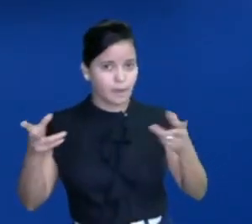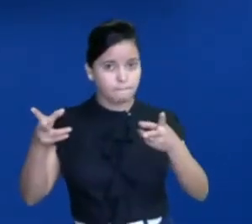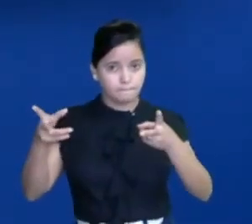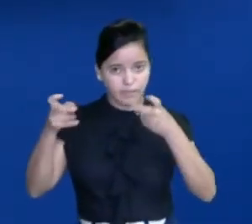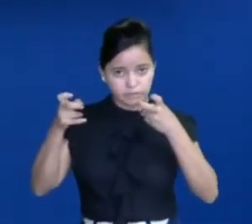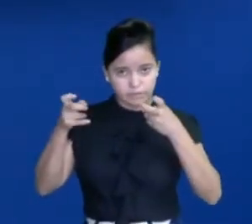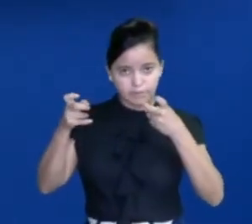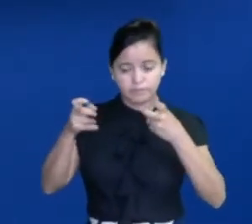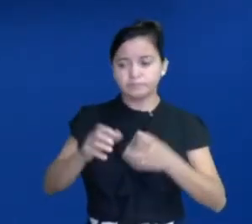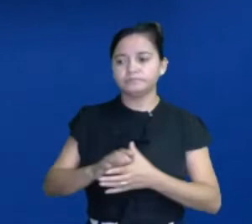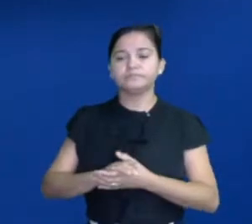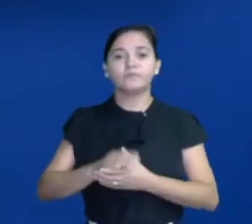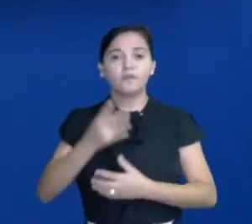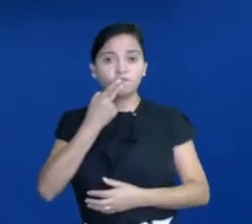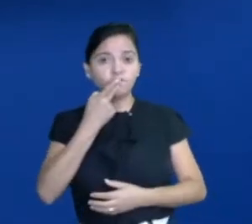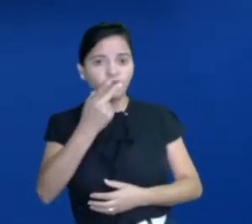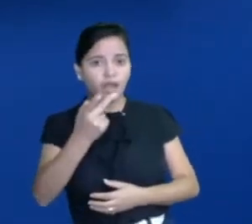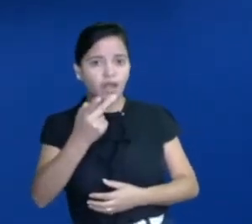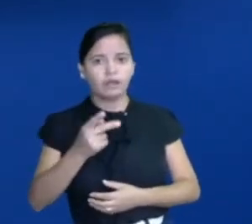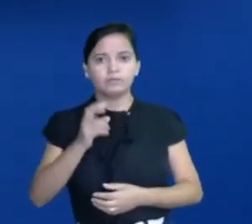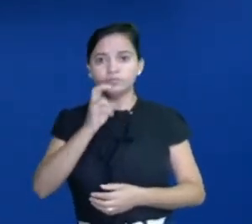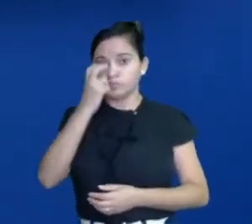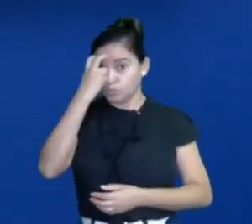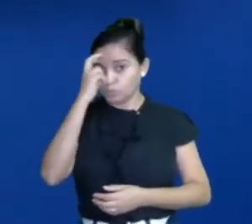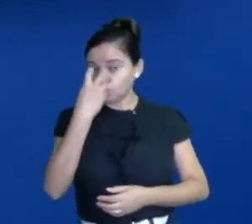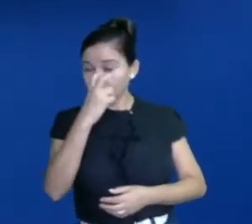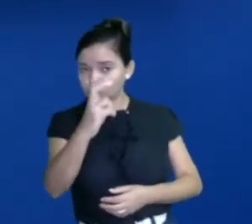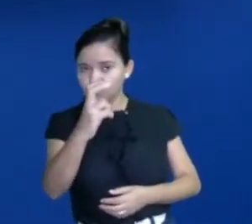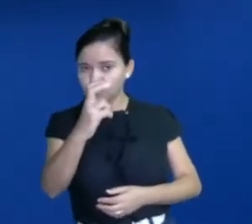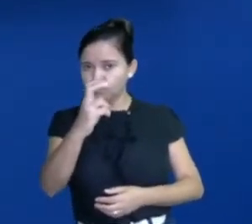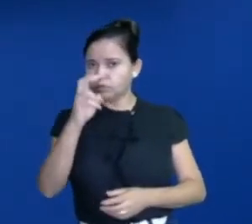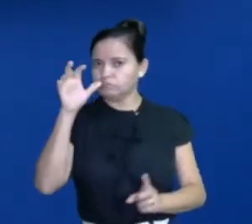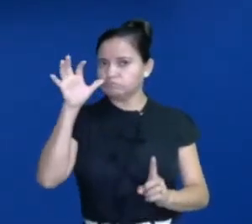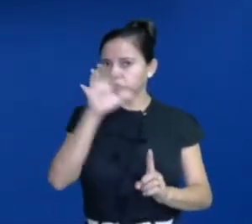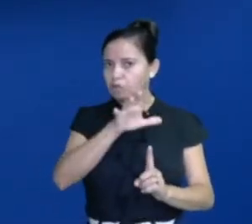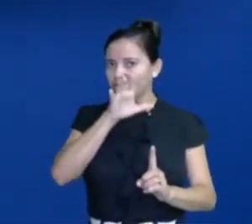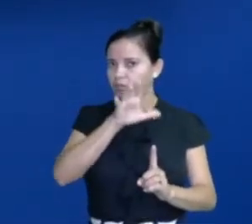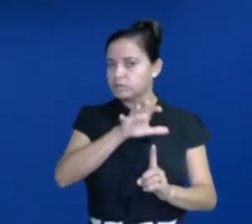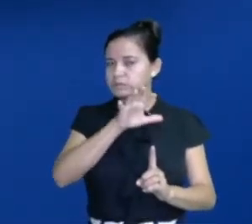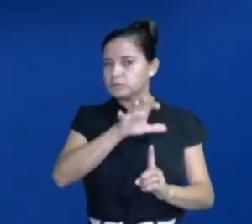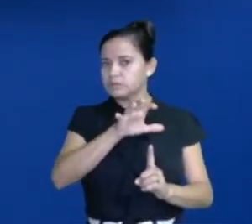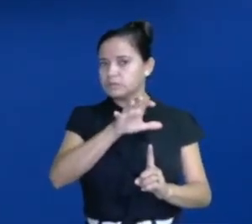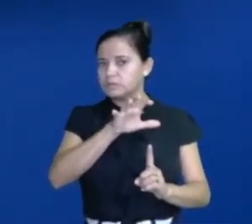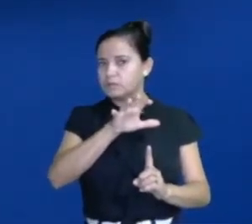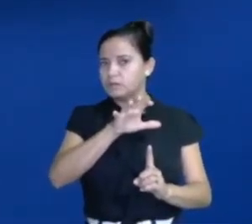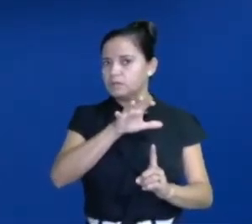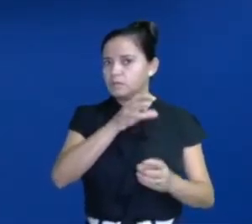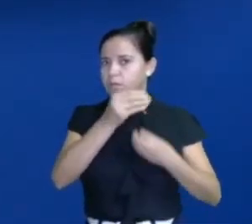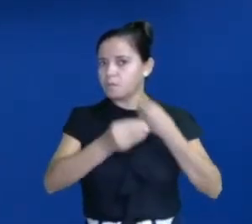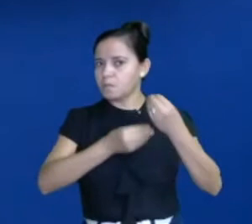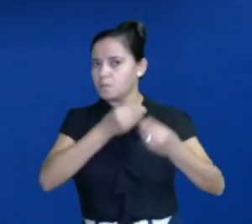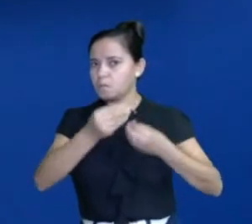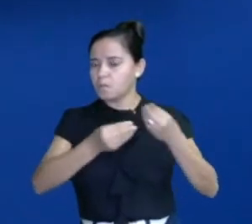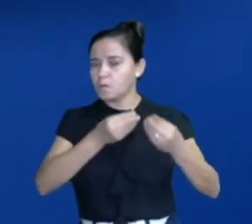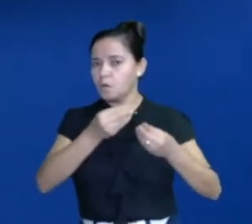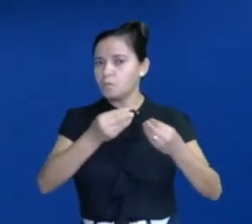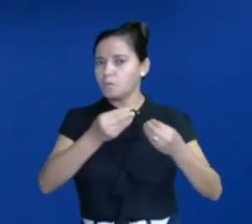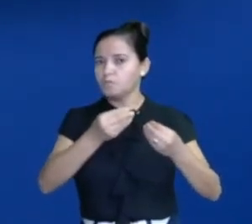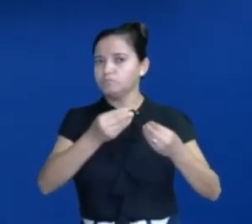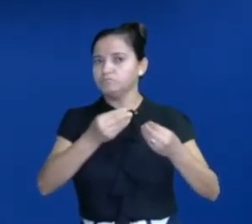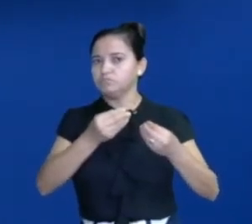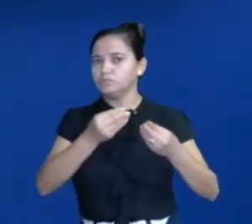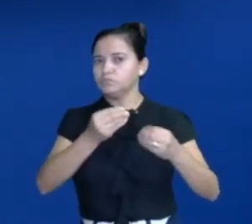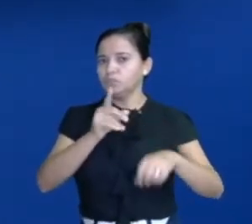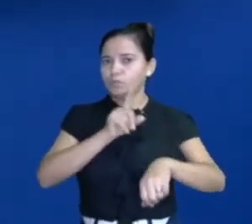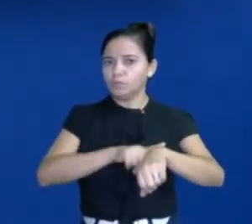Observemos. Quando eu falo sobre cultura, como a cultura influencia a forma de divisão